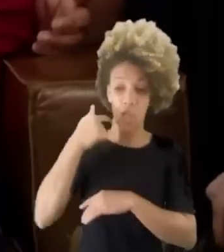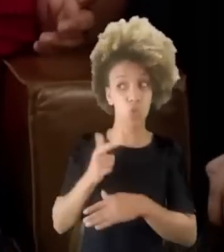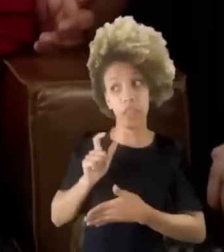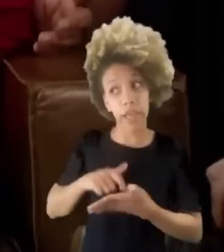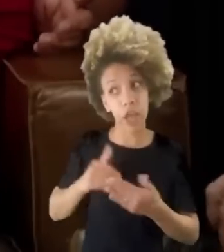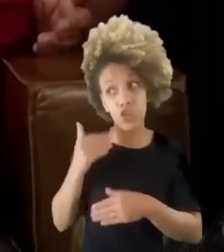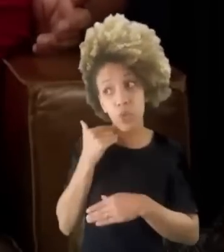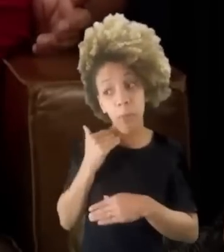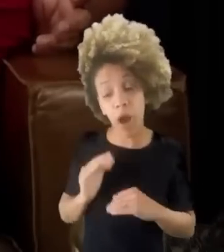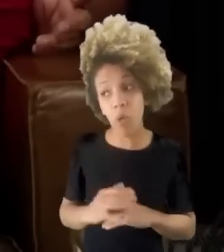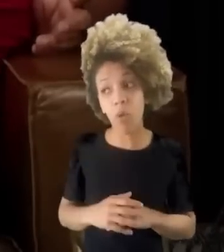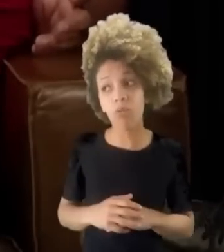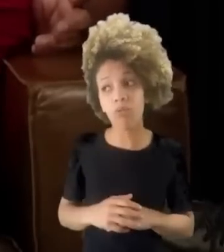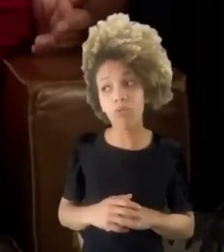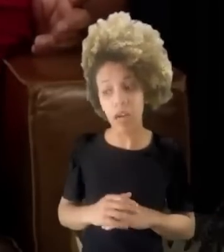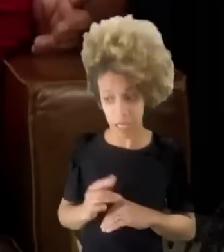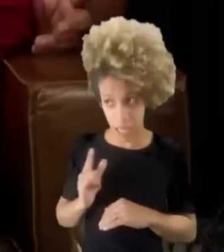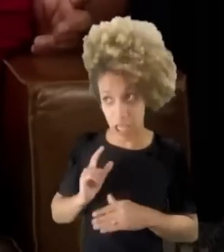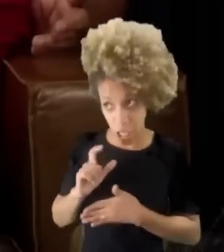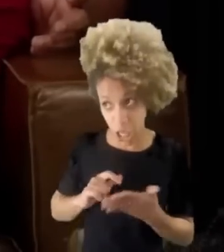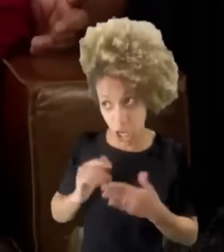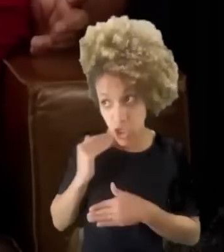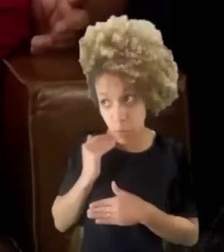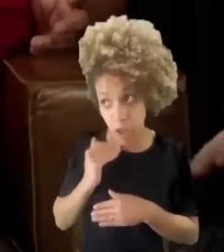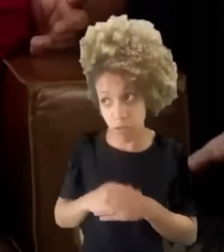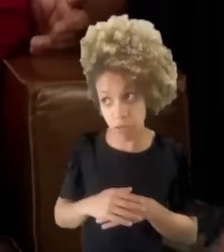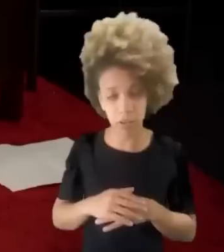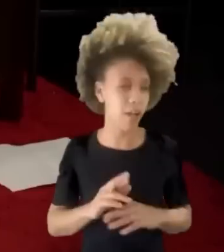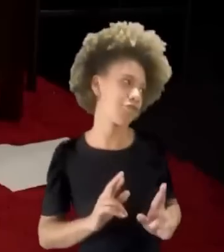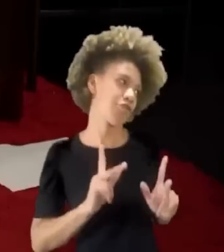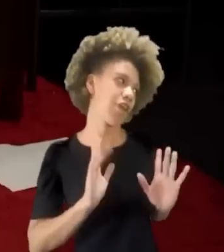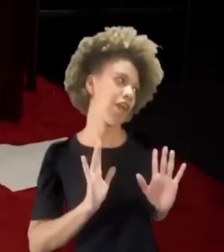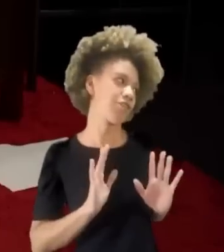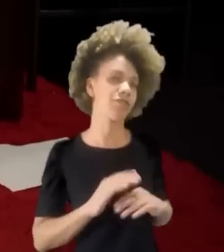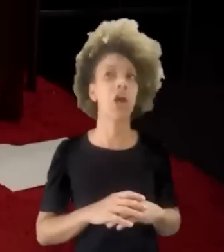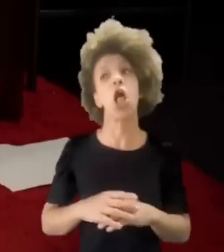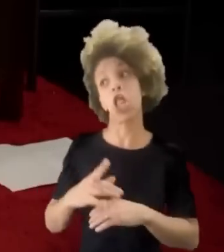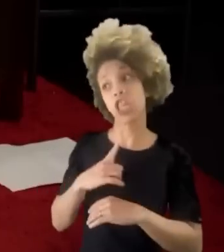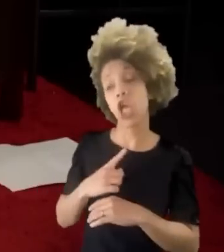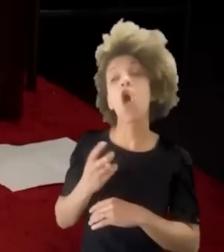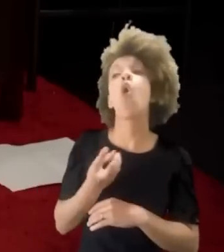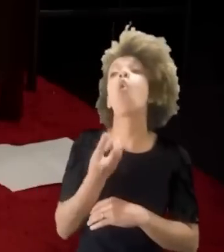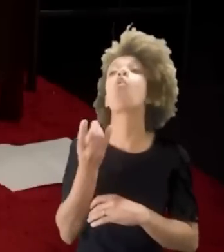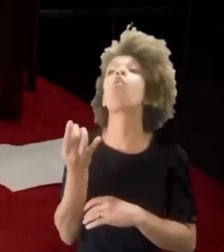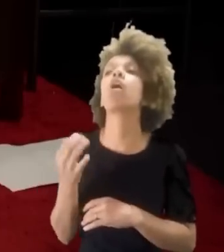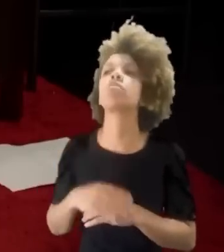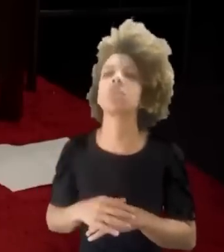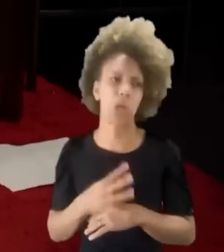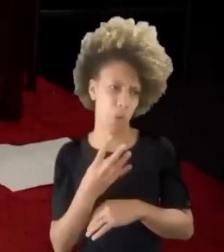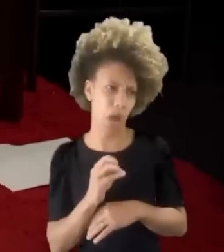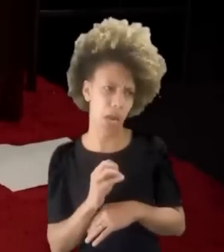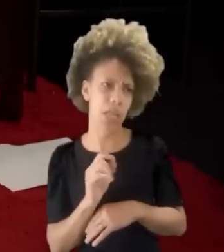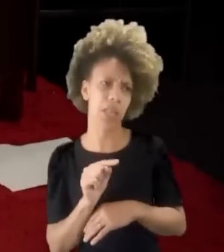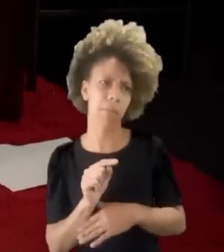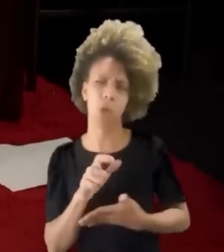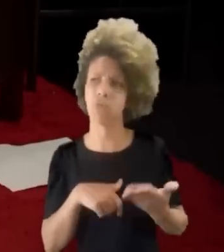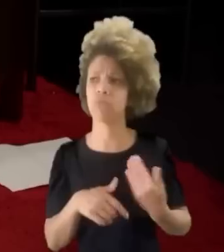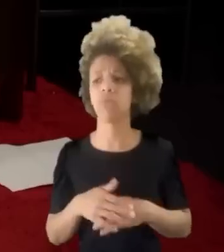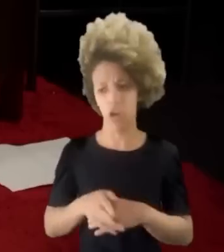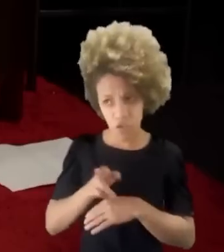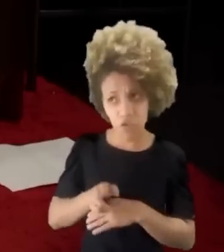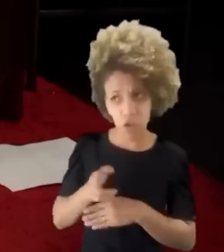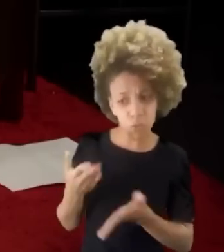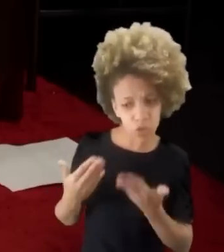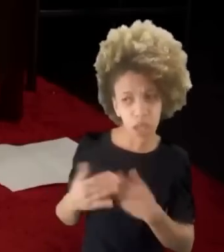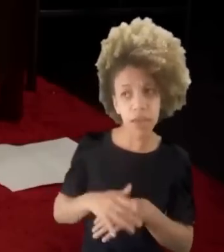os negros não tem crédito no banco Você tem crédito no banco já é diferente aí eu falo assim tem quando você tem lá de carro tem uns 40 pau de crédito no banco